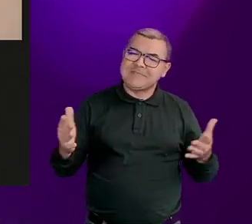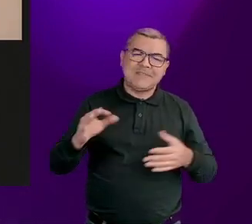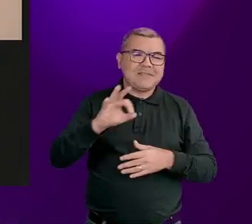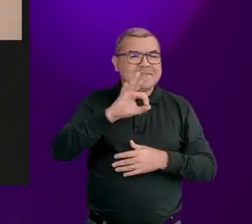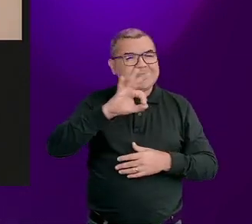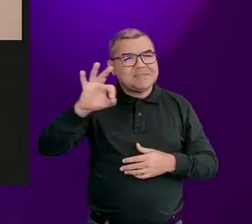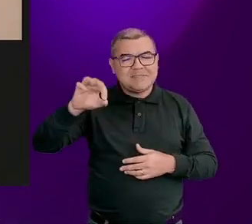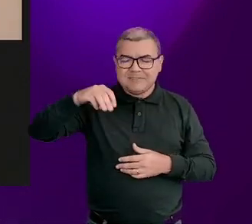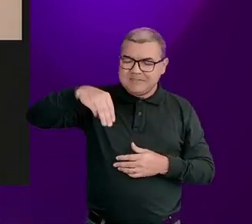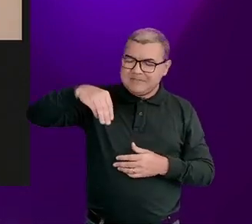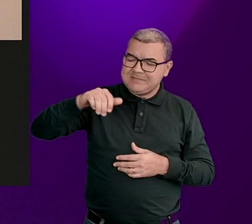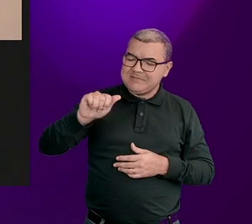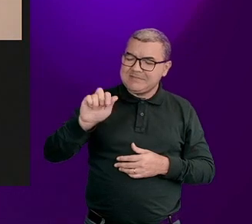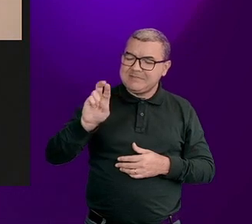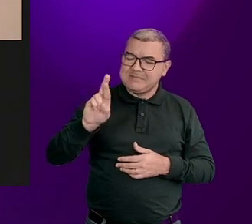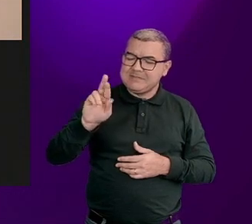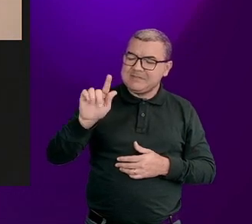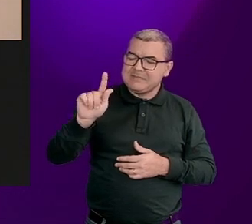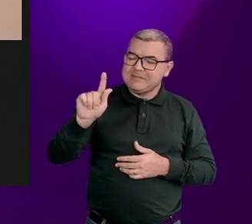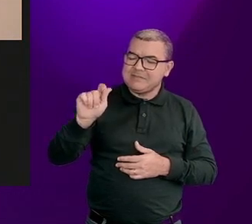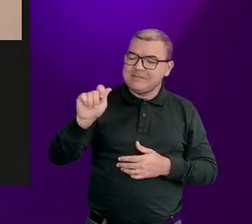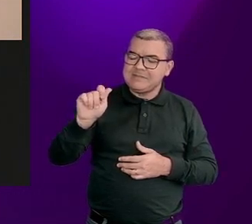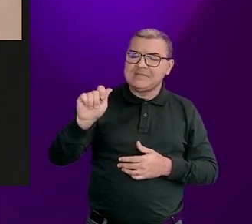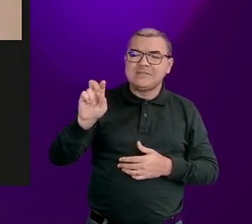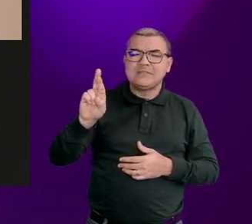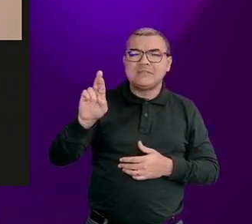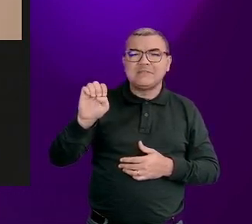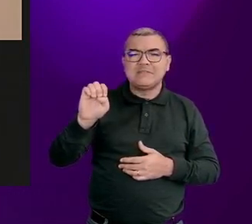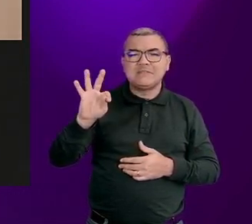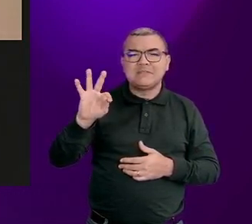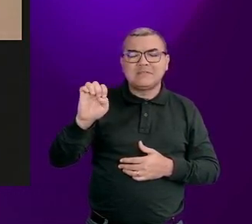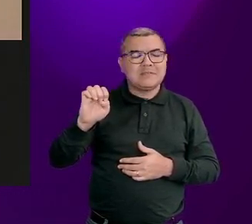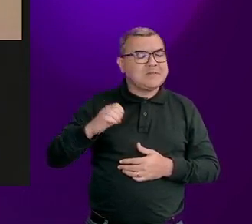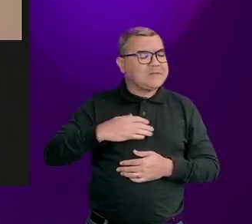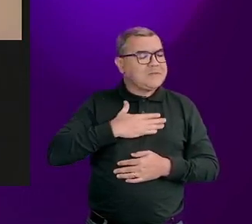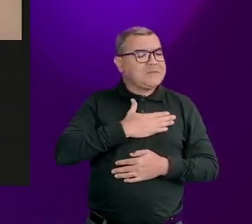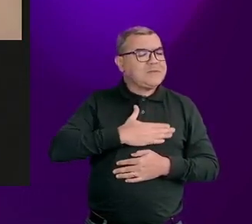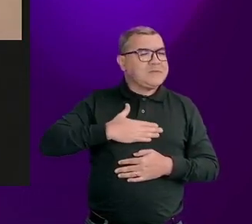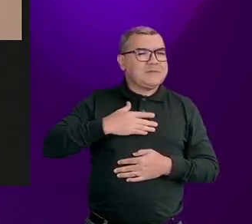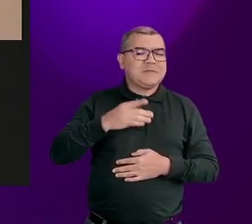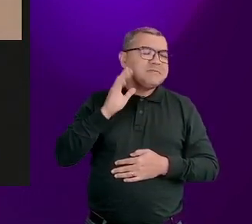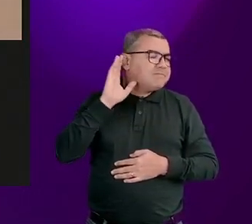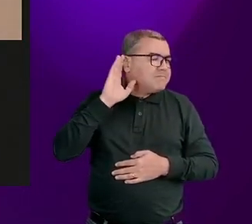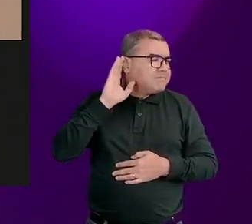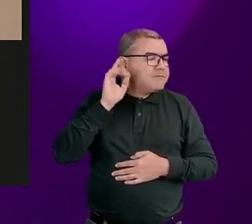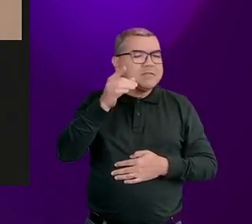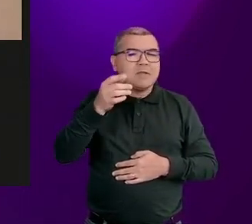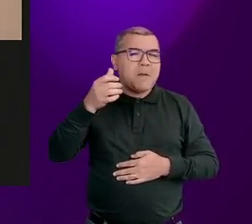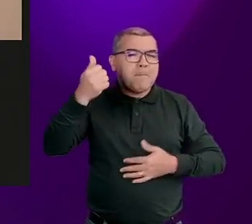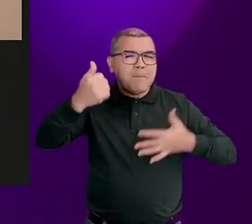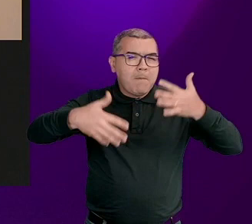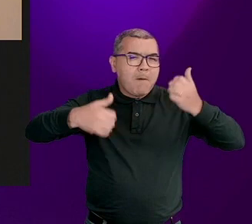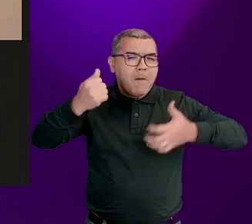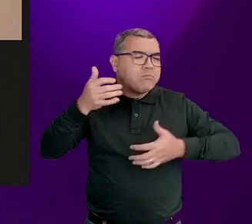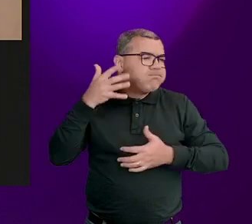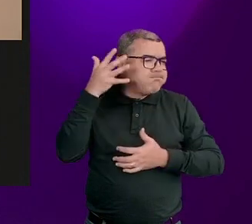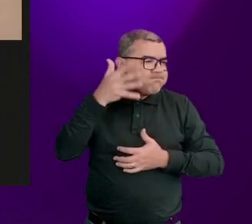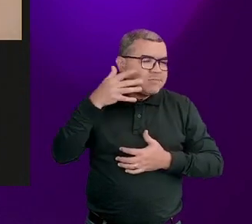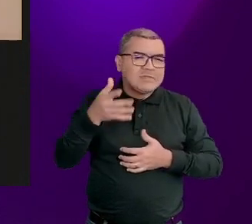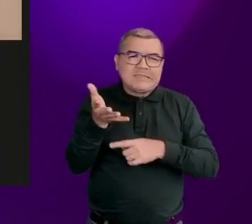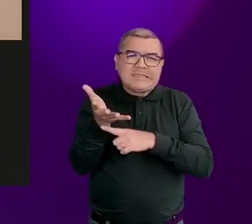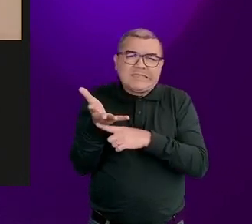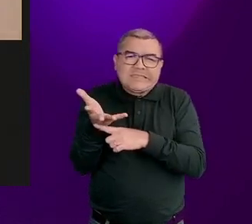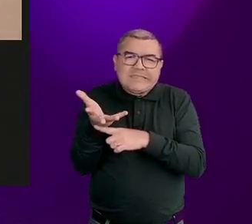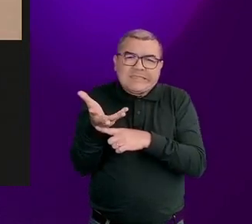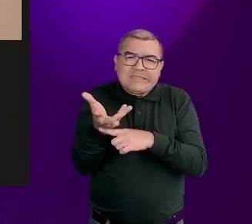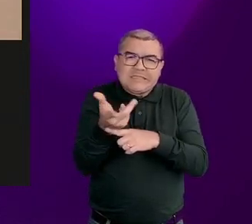Que maravilha, Margarete! É realmente uma delícia te ouvir. Você realmente